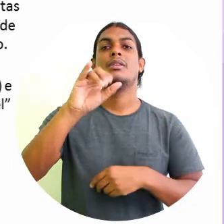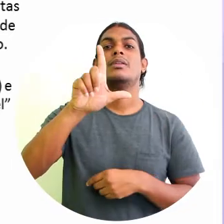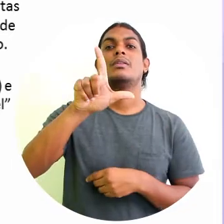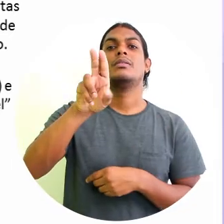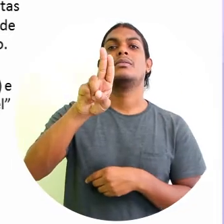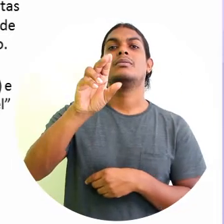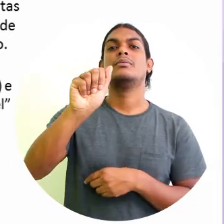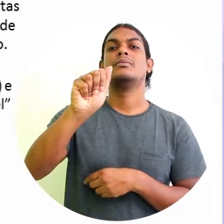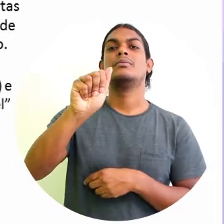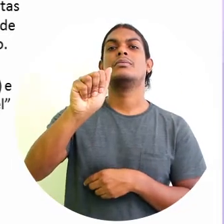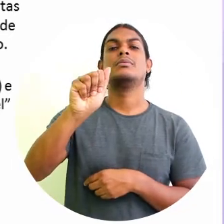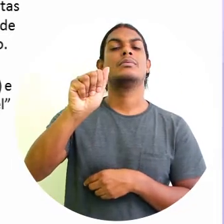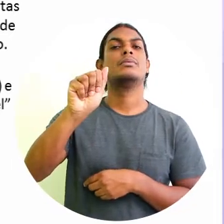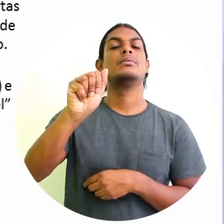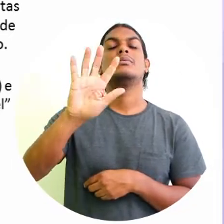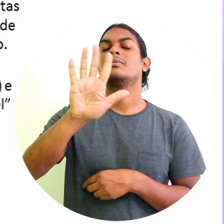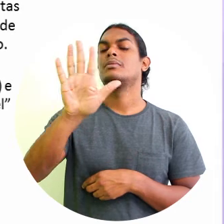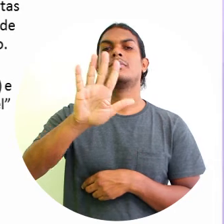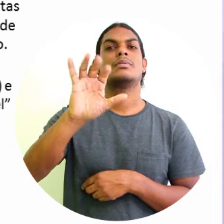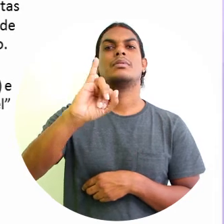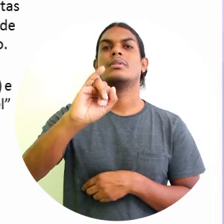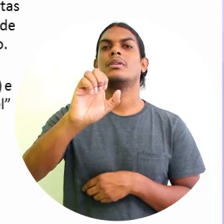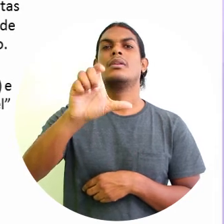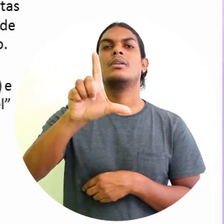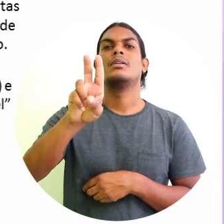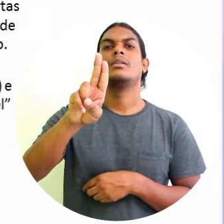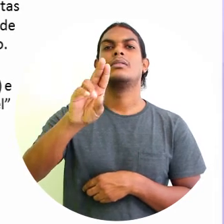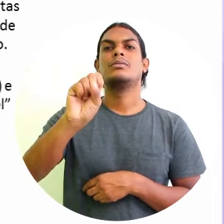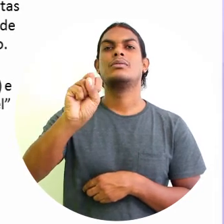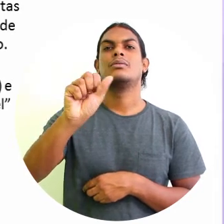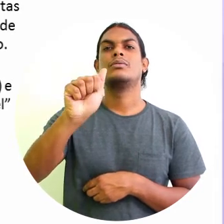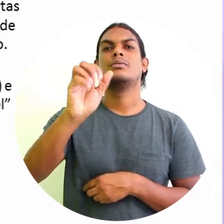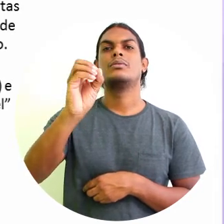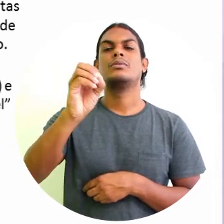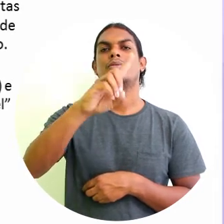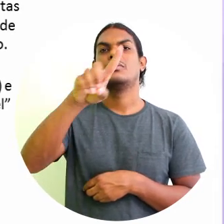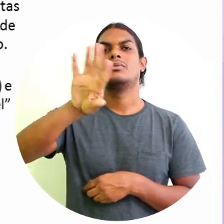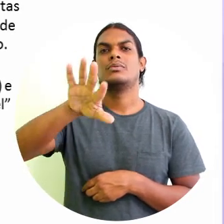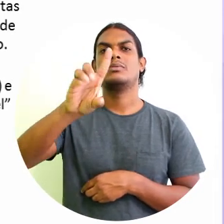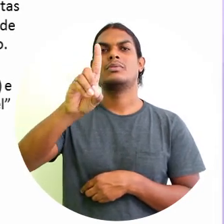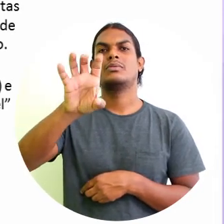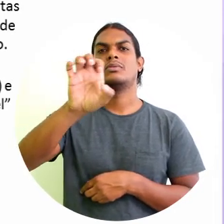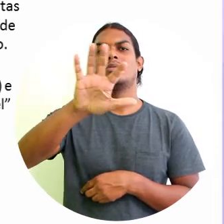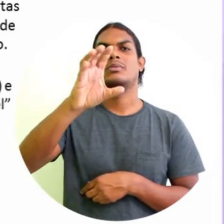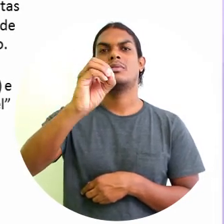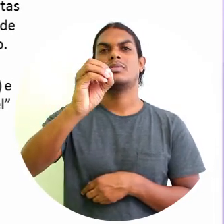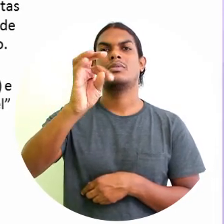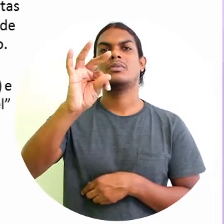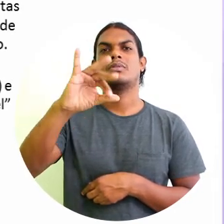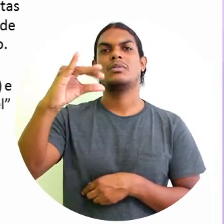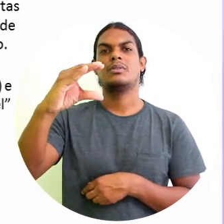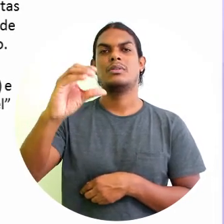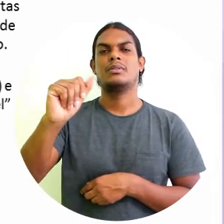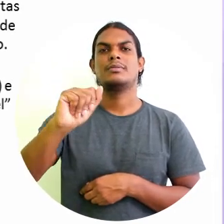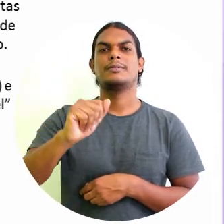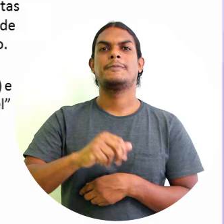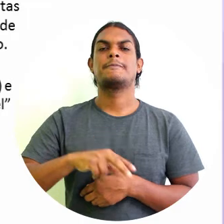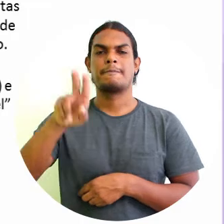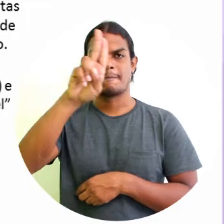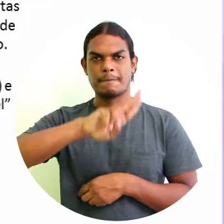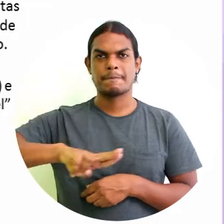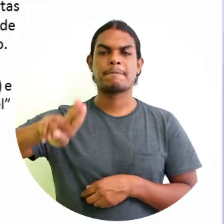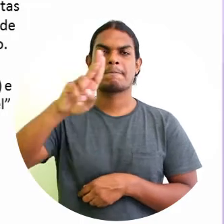ótica. Ele é um mestre, na verdade, em criar ilusões de ótica com efeito tridimensional em